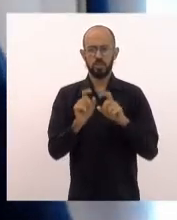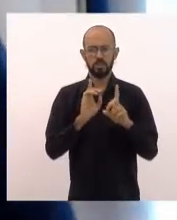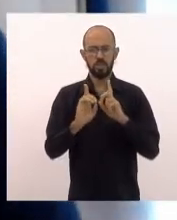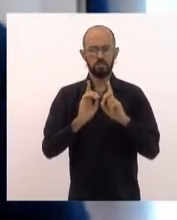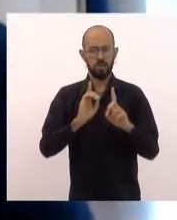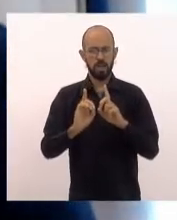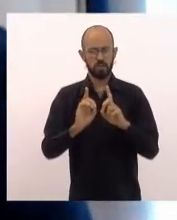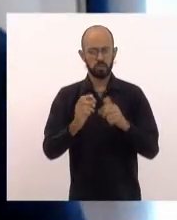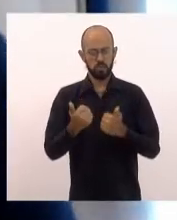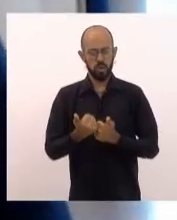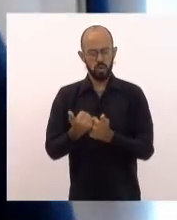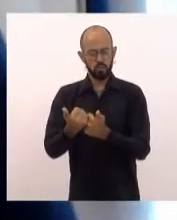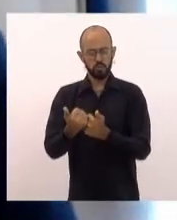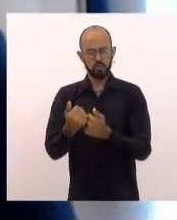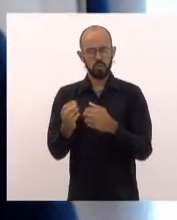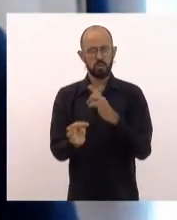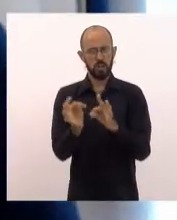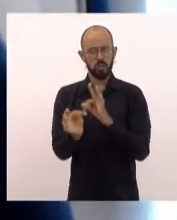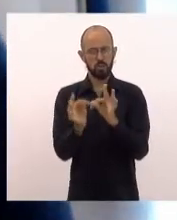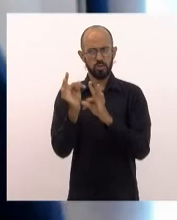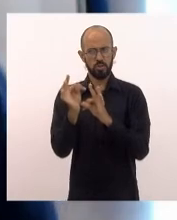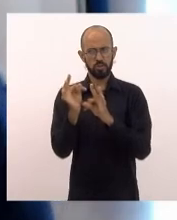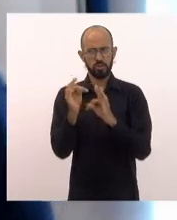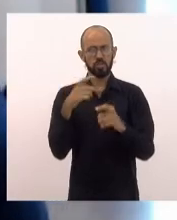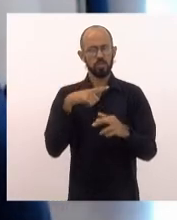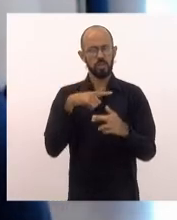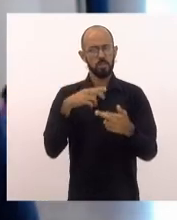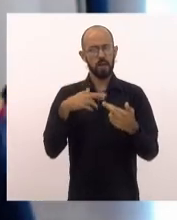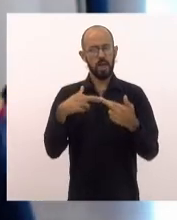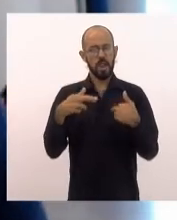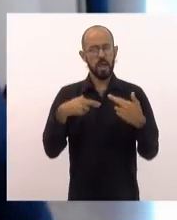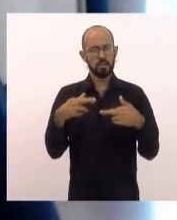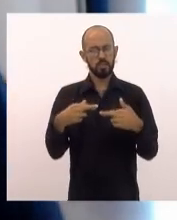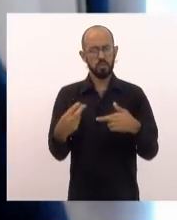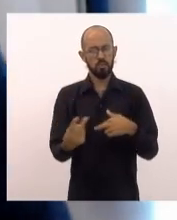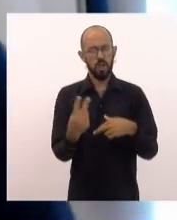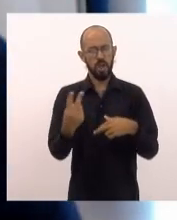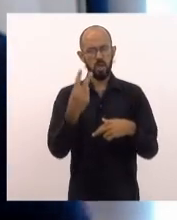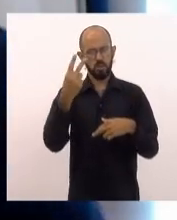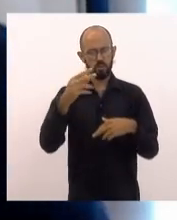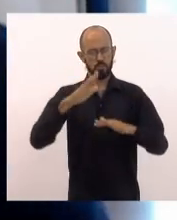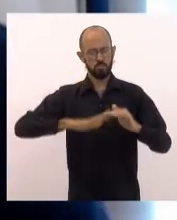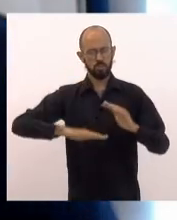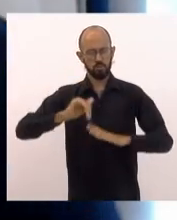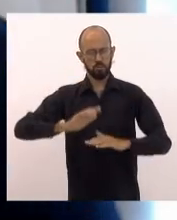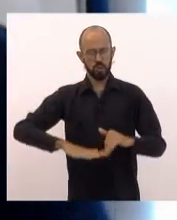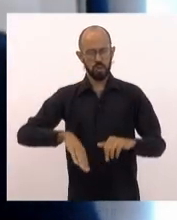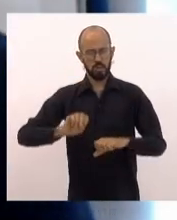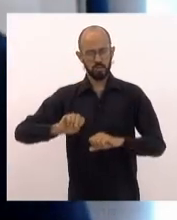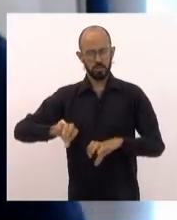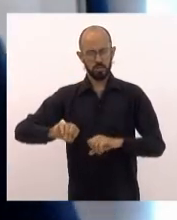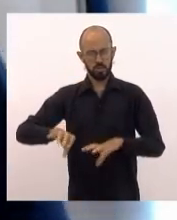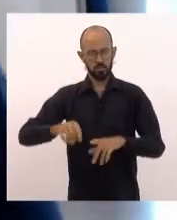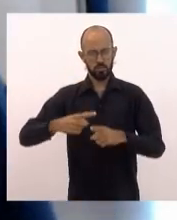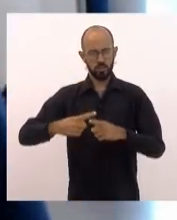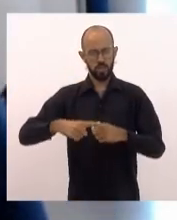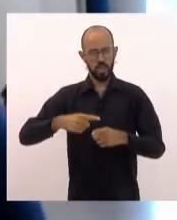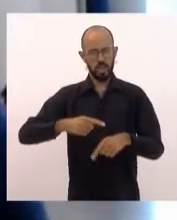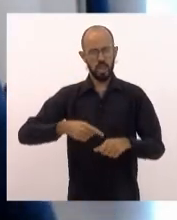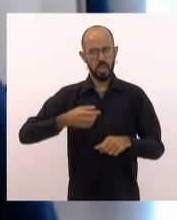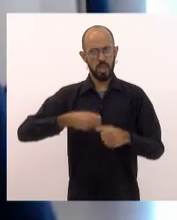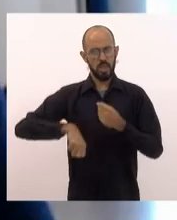auxílio tecnológico está relacionado a um debate da valorização dos profissionais de educação. Porque no final do ano, o